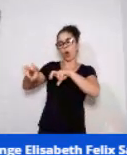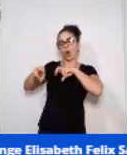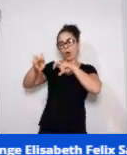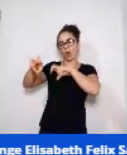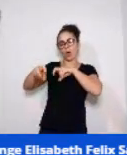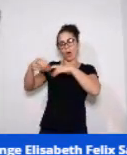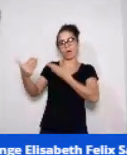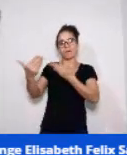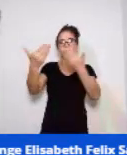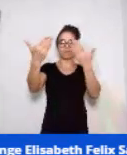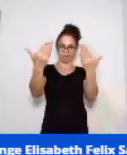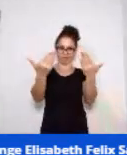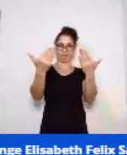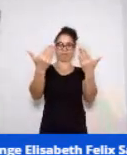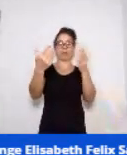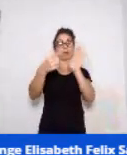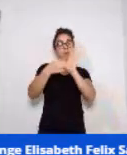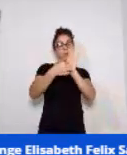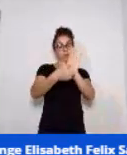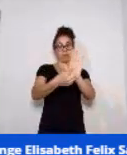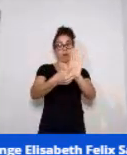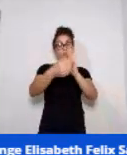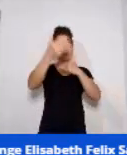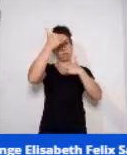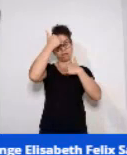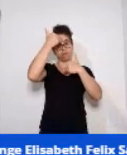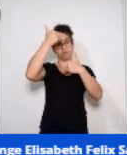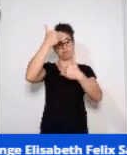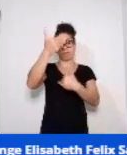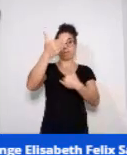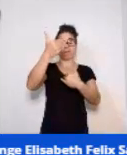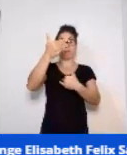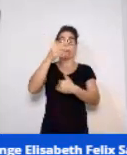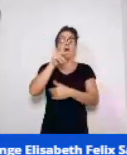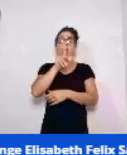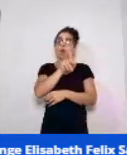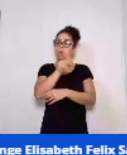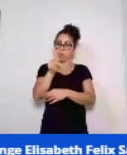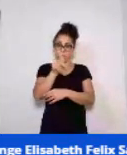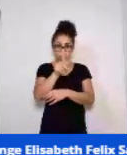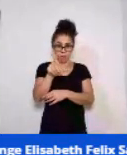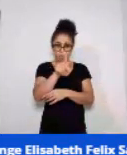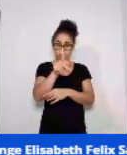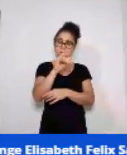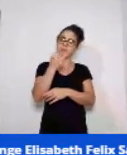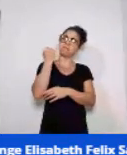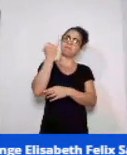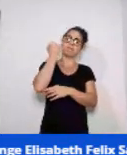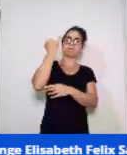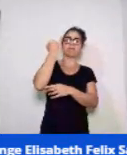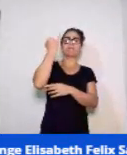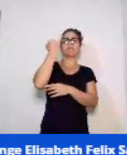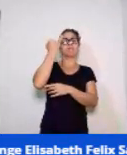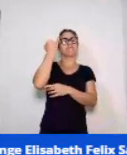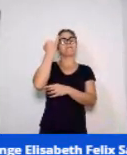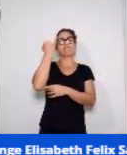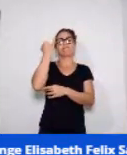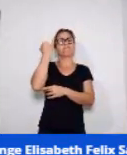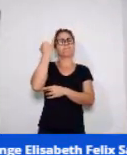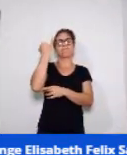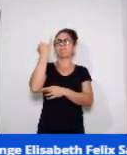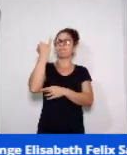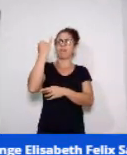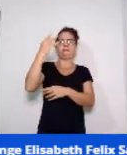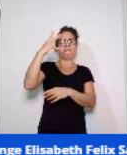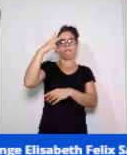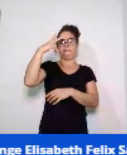né? Mostrar a nossa gratidão aos nossos professores, principalmente, que foram